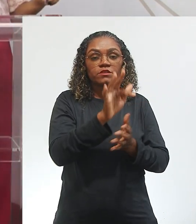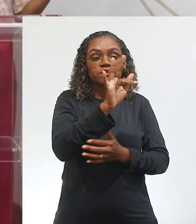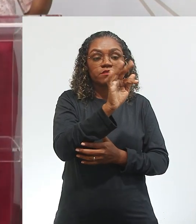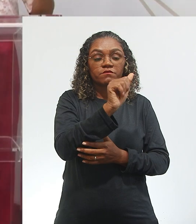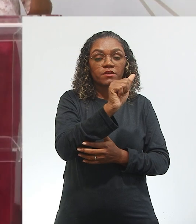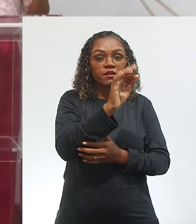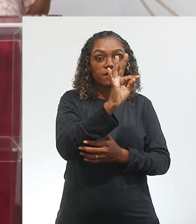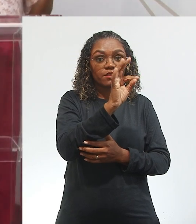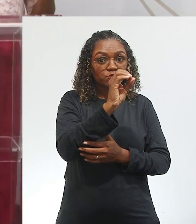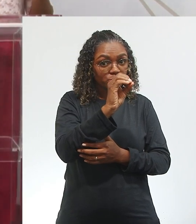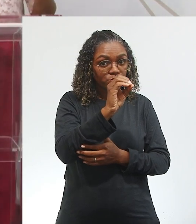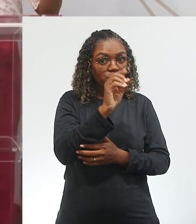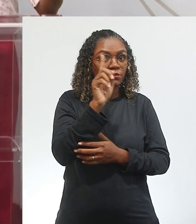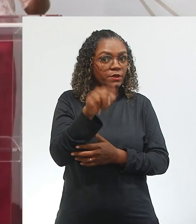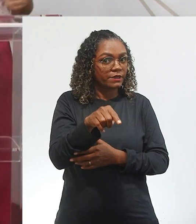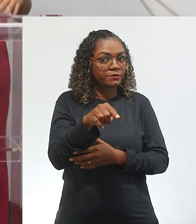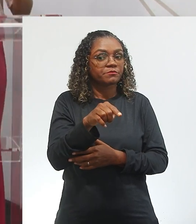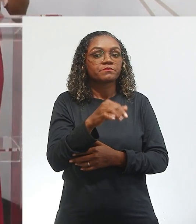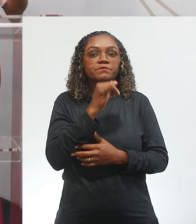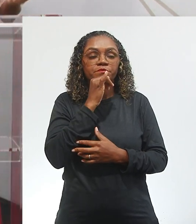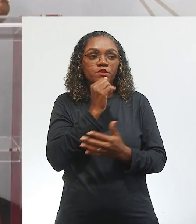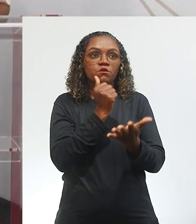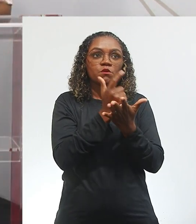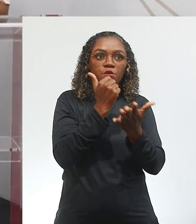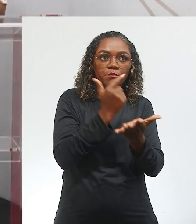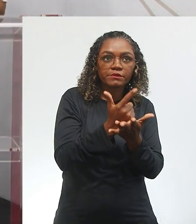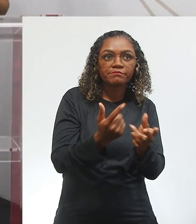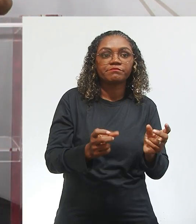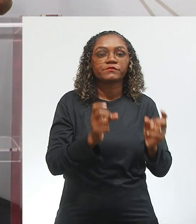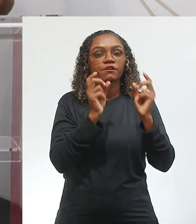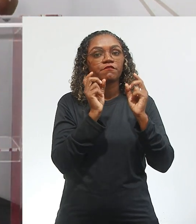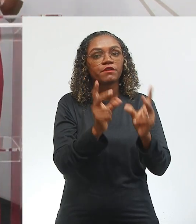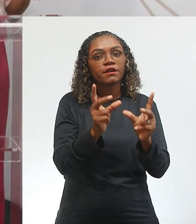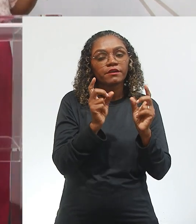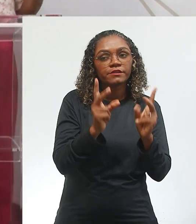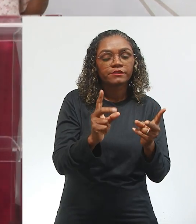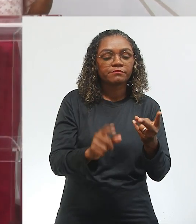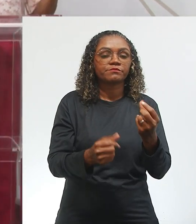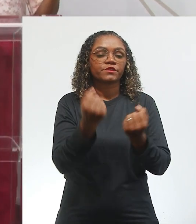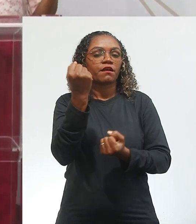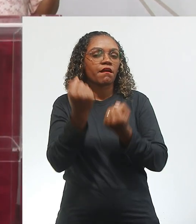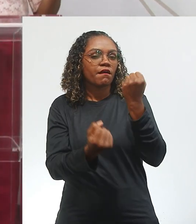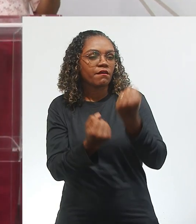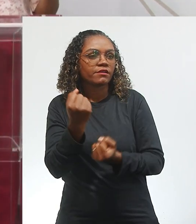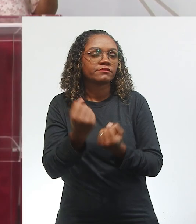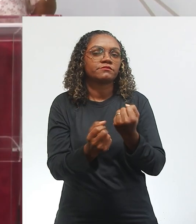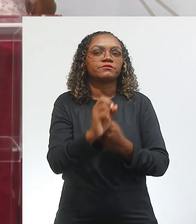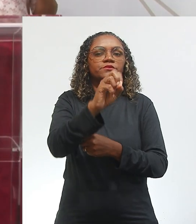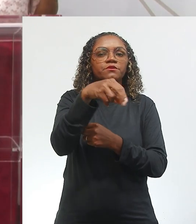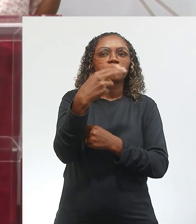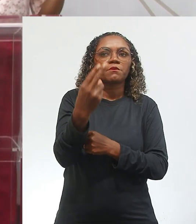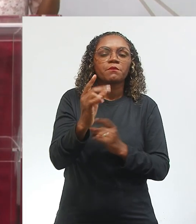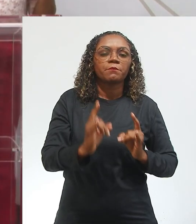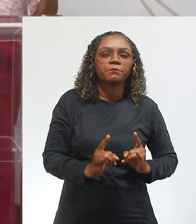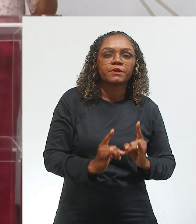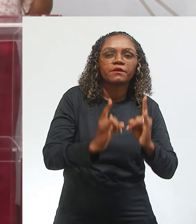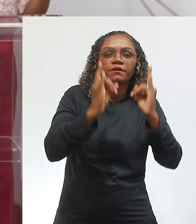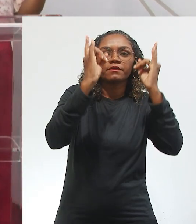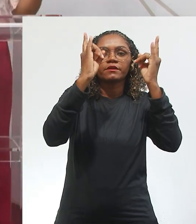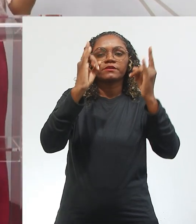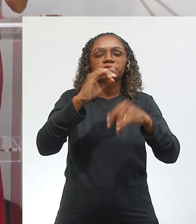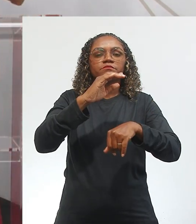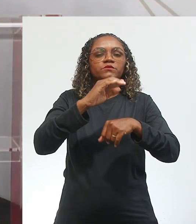geradores da empresa, ou seja, a cada compra, venda, compra de veículo, compra de prédios, compra